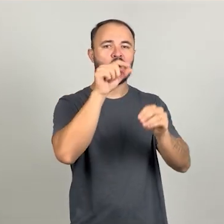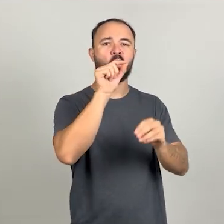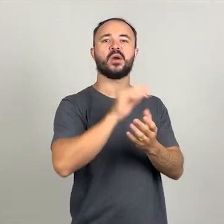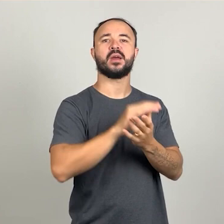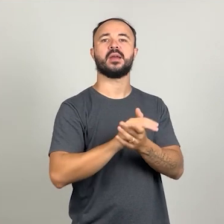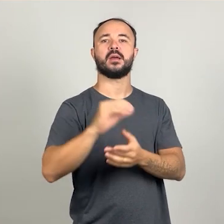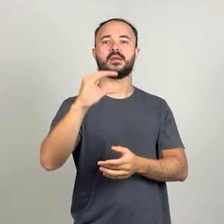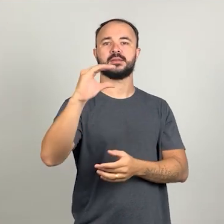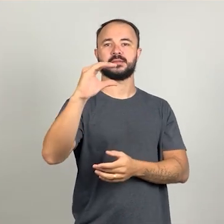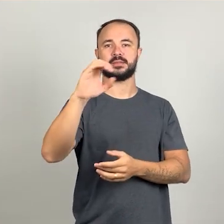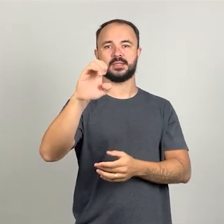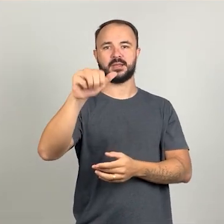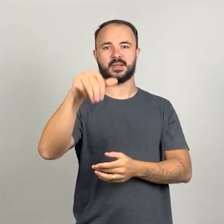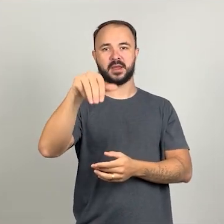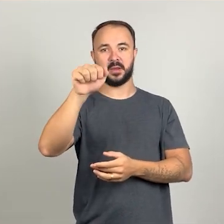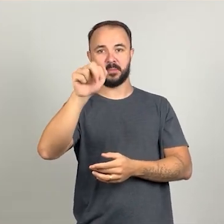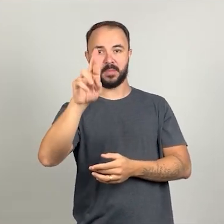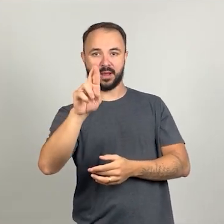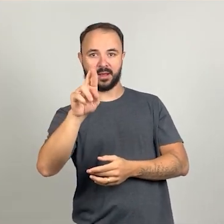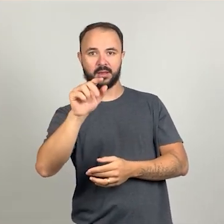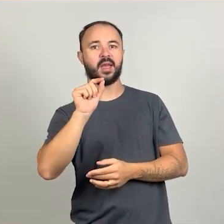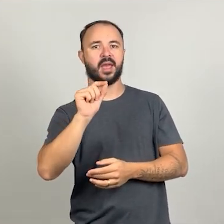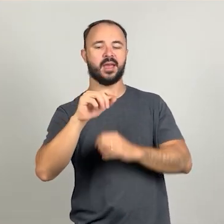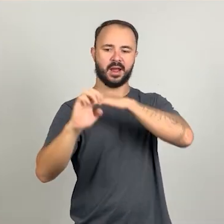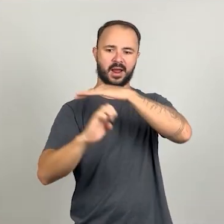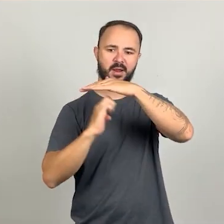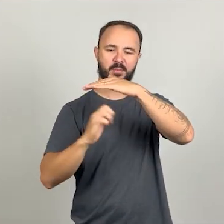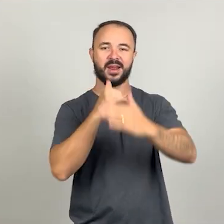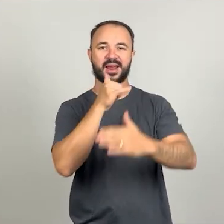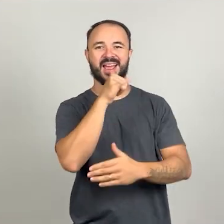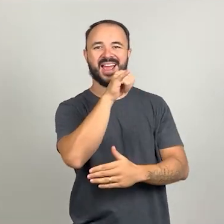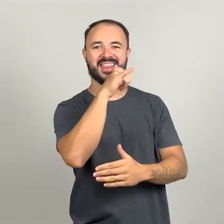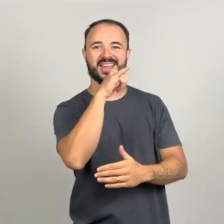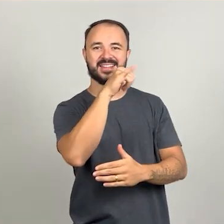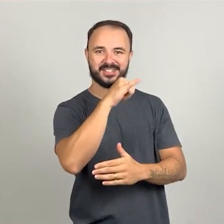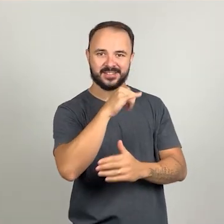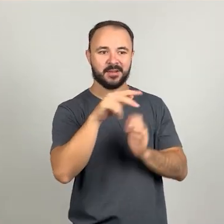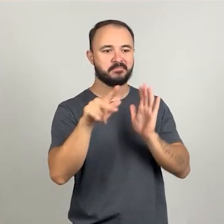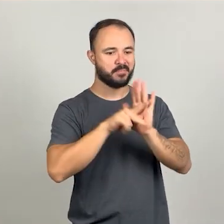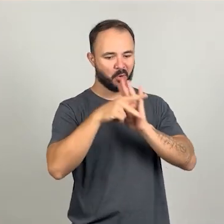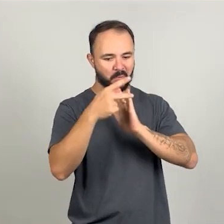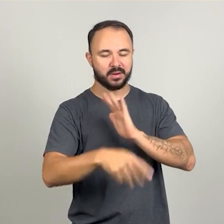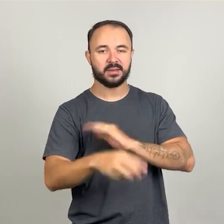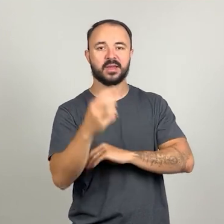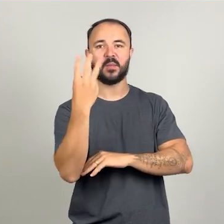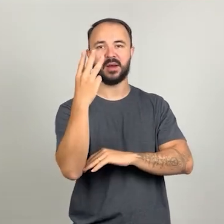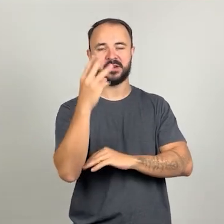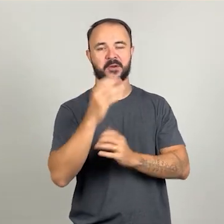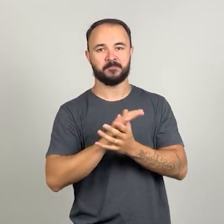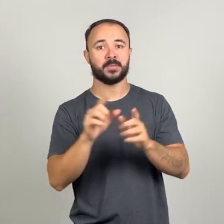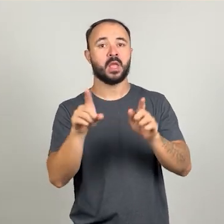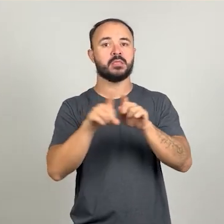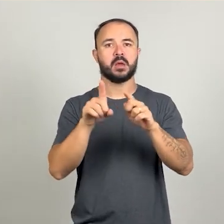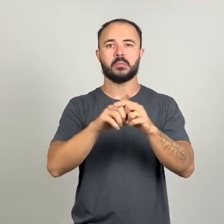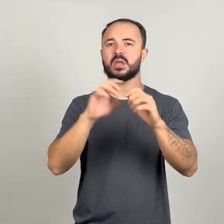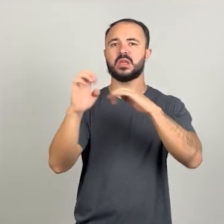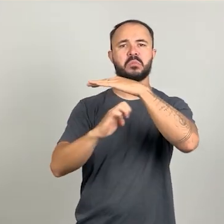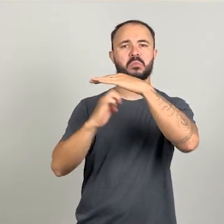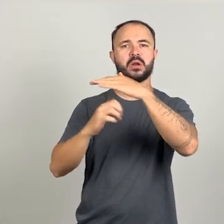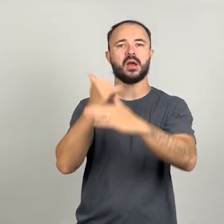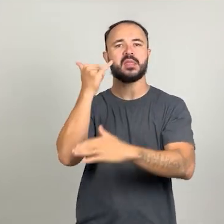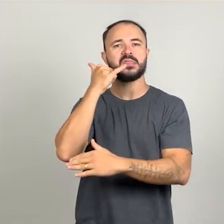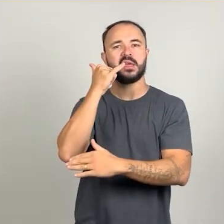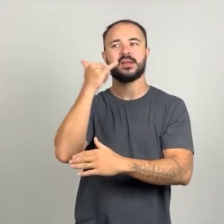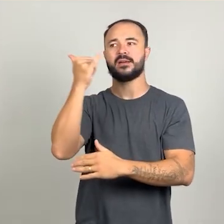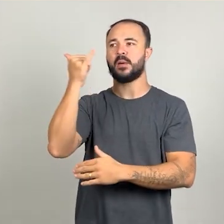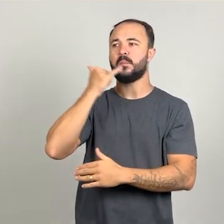CEMAR, que era a Companhia Energética do Maranhão, tá? Teve também a implantação da Telefônica de Imperatriz, né, para que as